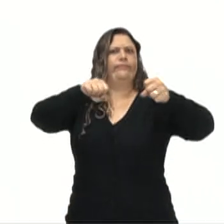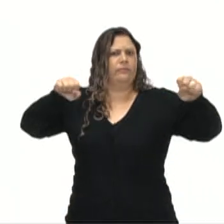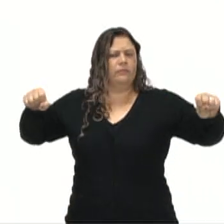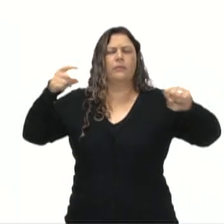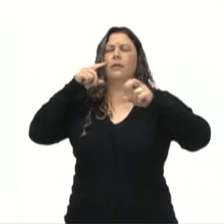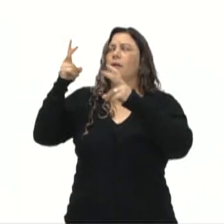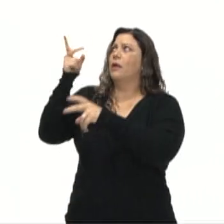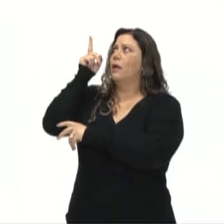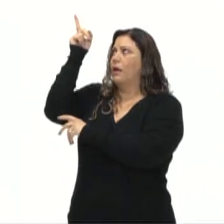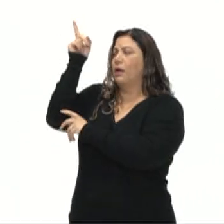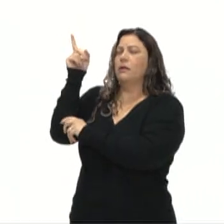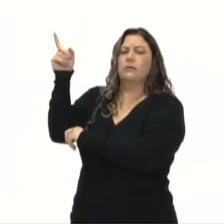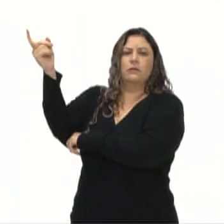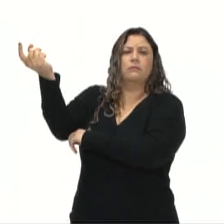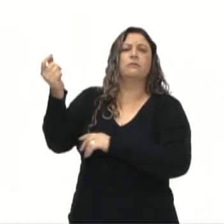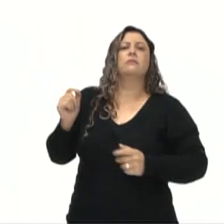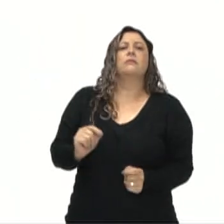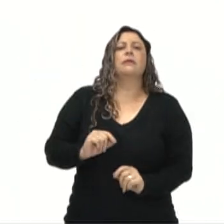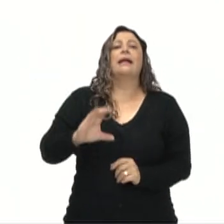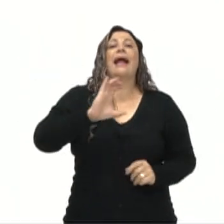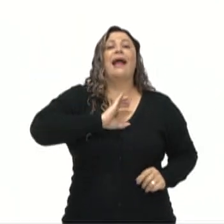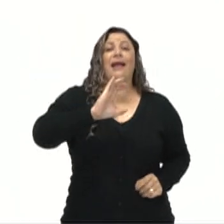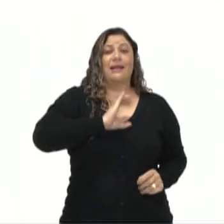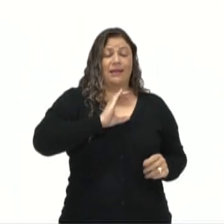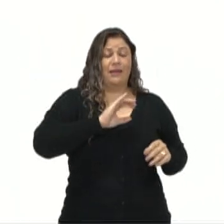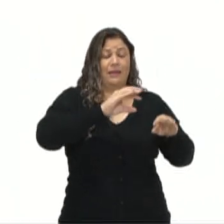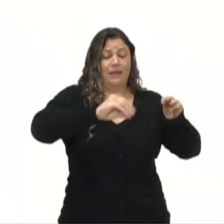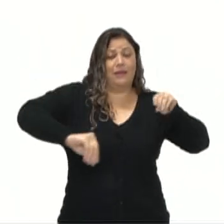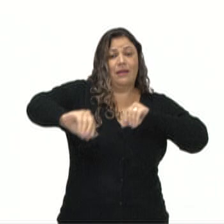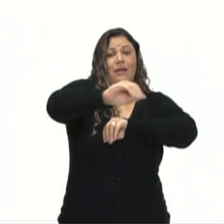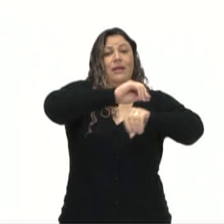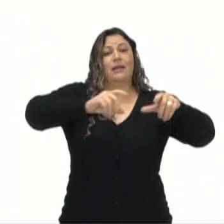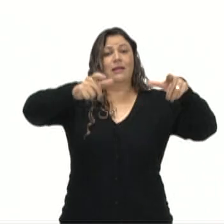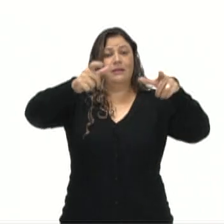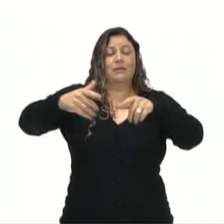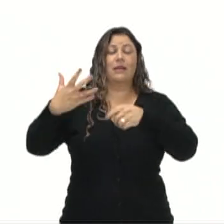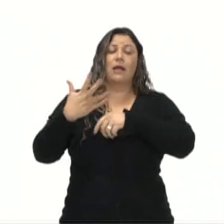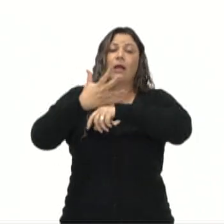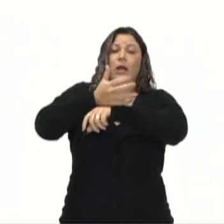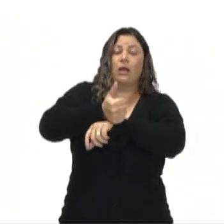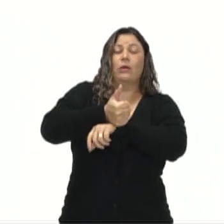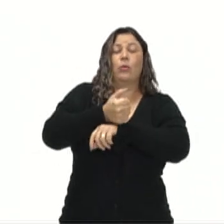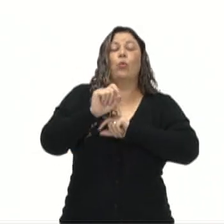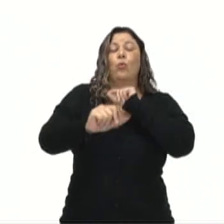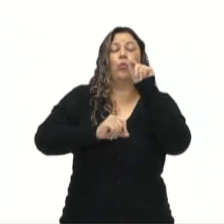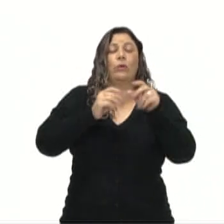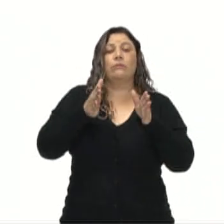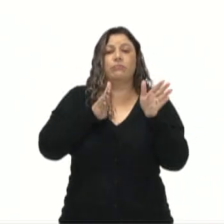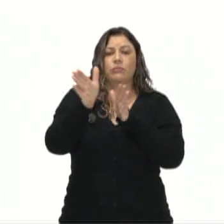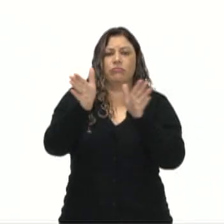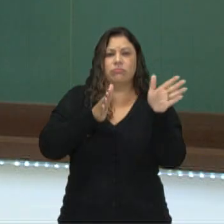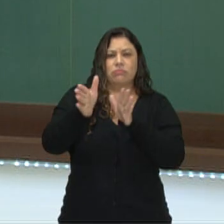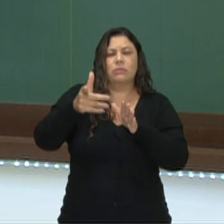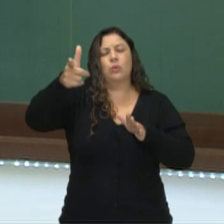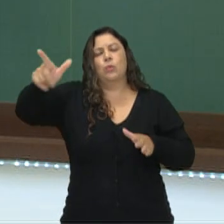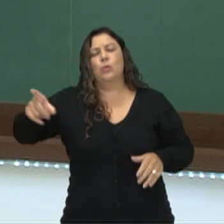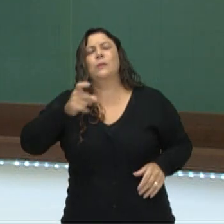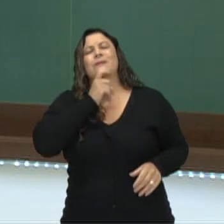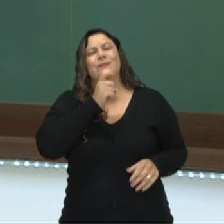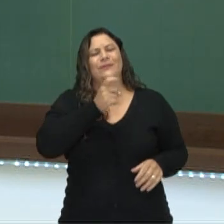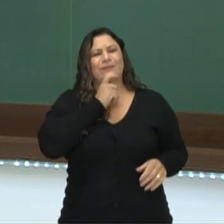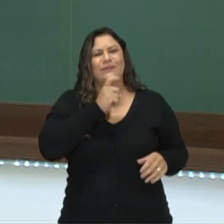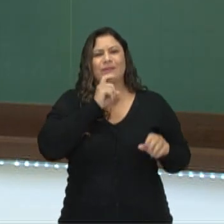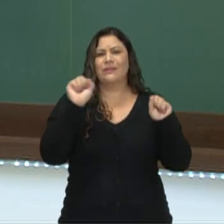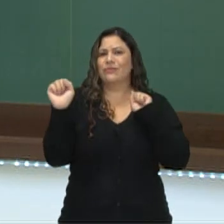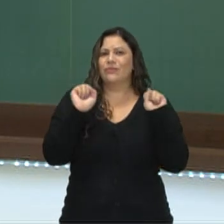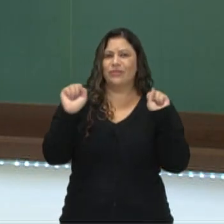assim, Canadá, gente, parte do território é ocupado, outra restante do território é tudo gelo.